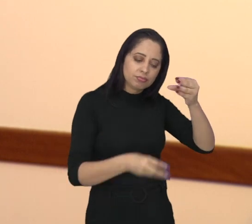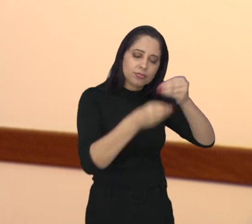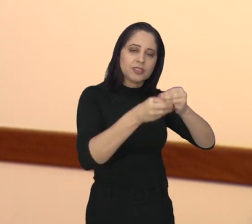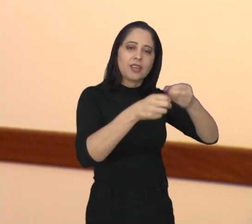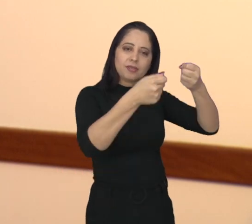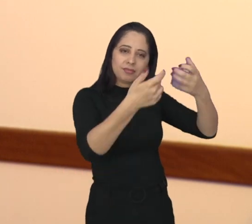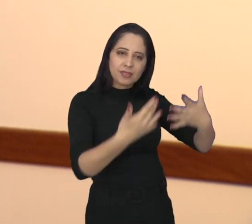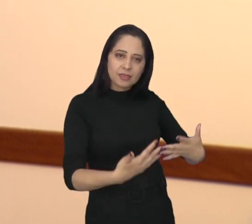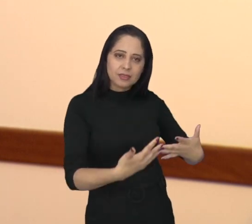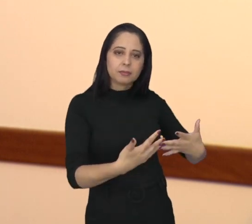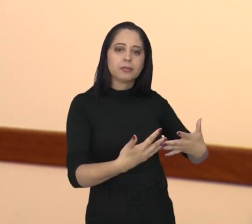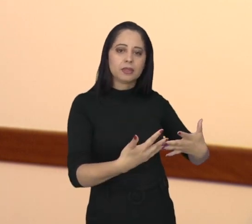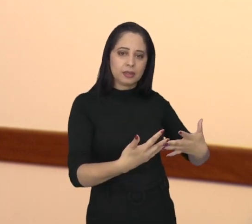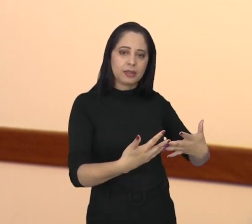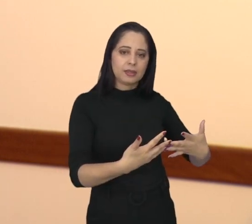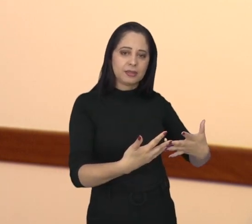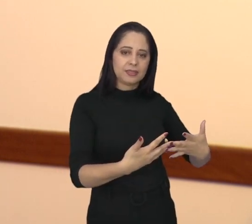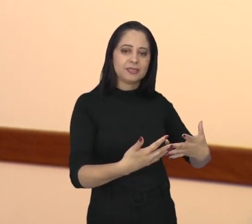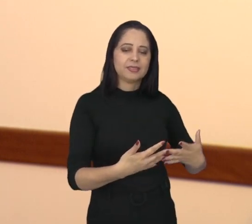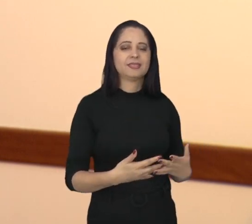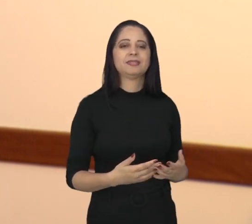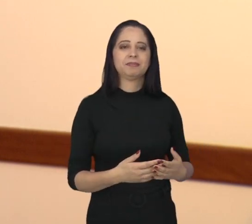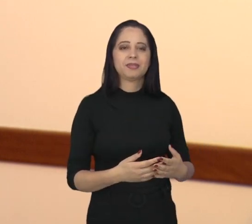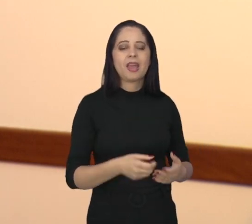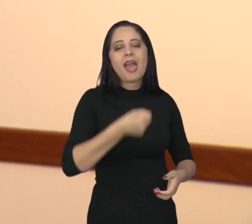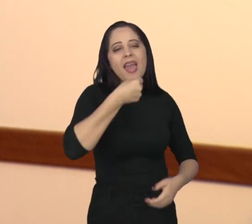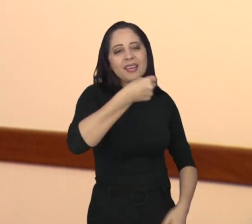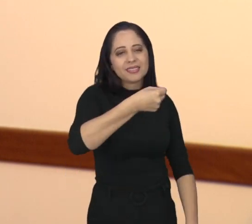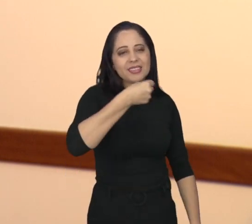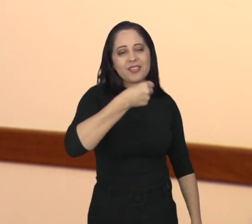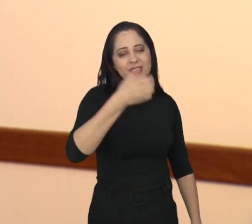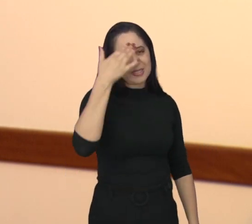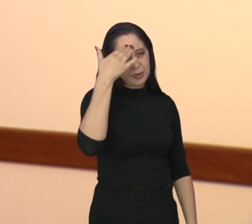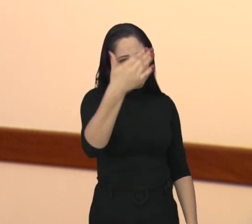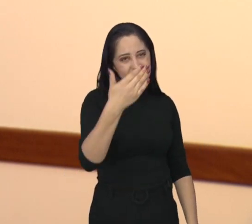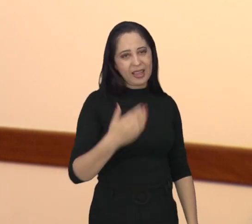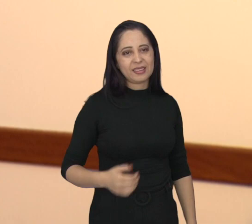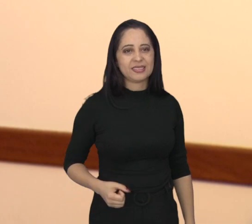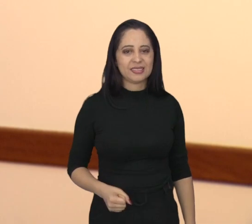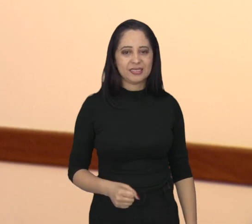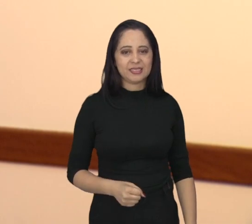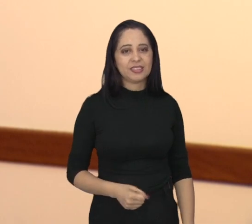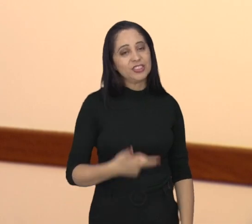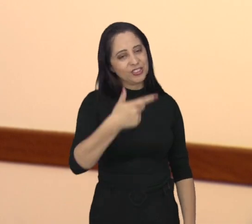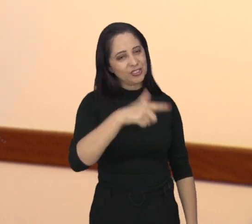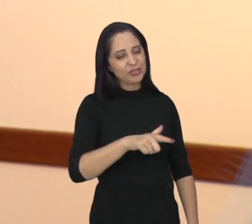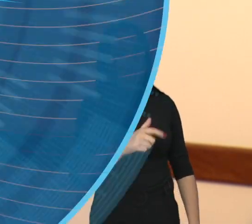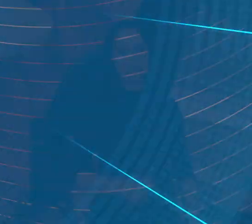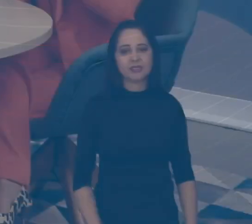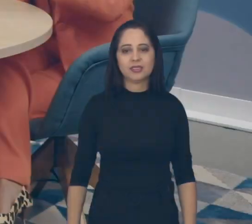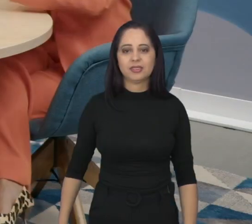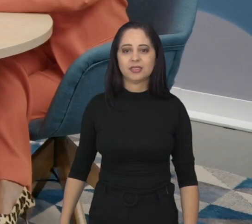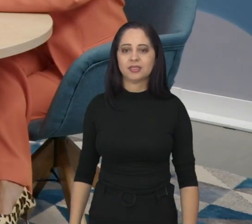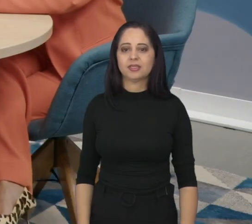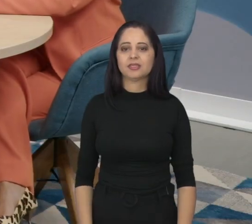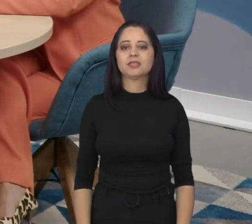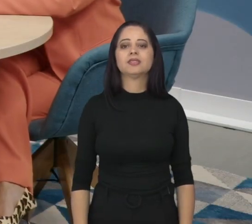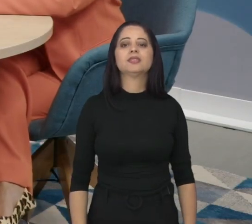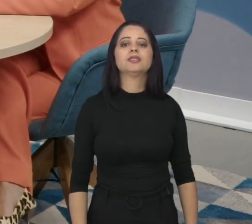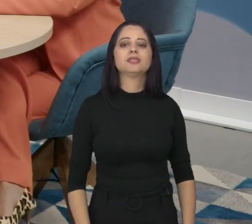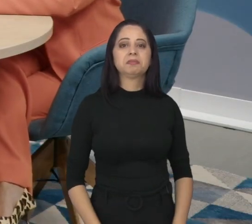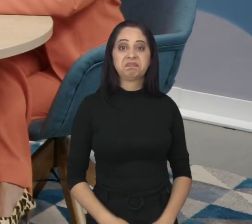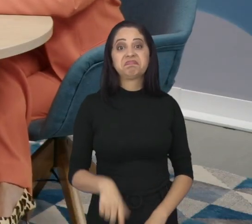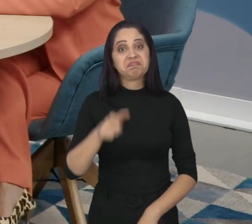vasta experiência aqui com a gente, tirar um tempinho para conversar com a gente. Muito obrigada, viu, mais uma vez. Tá aí,